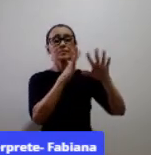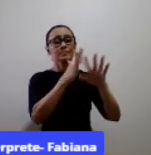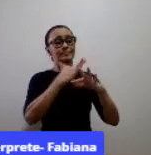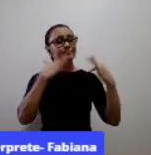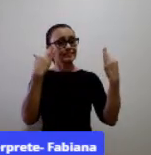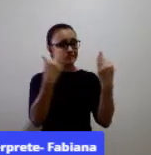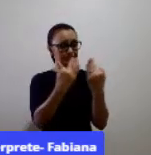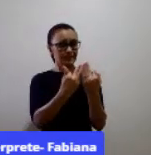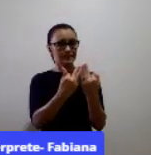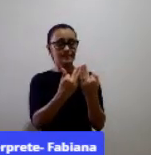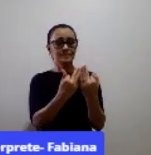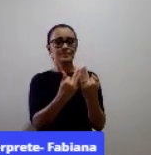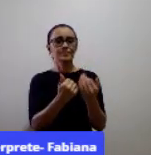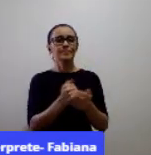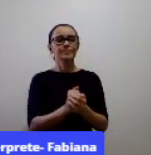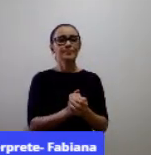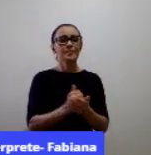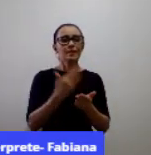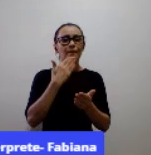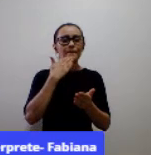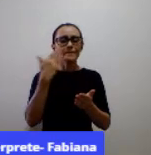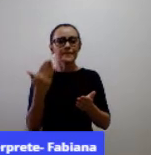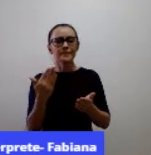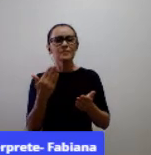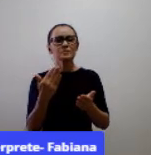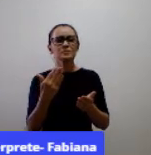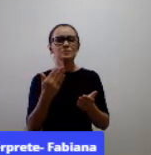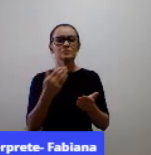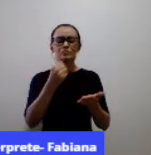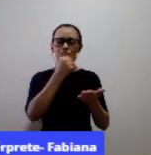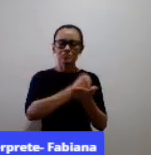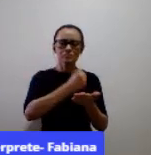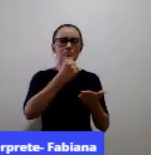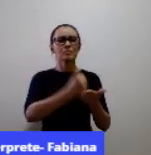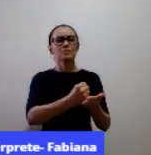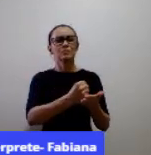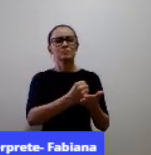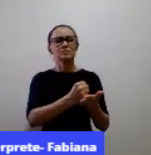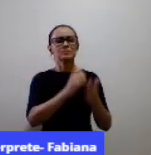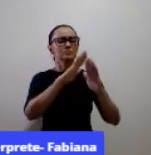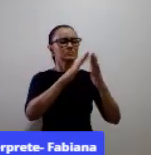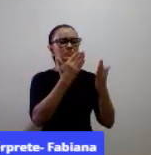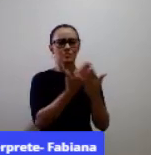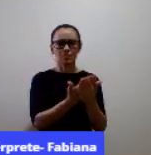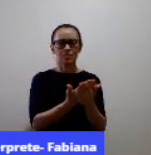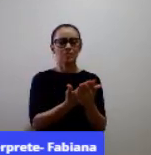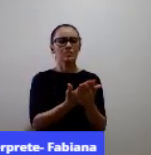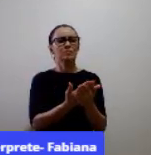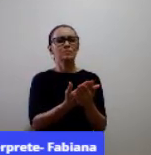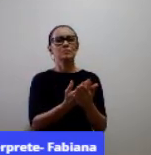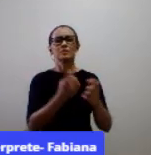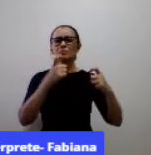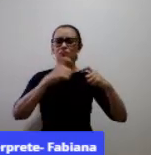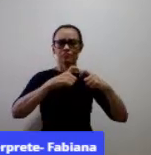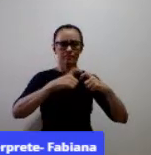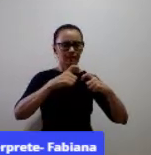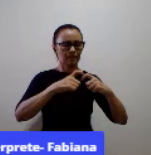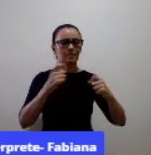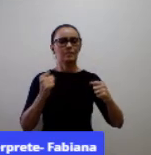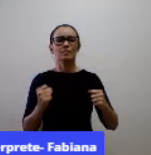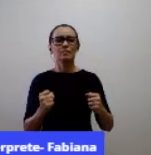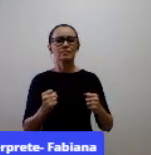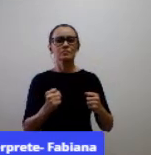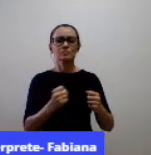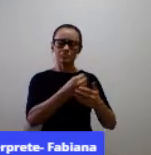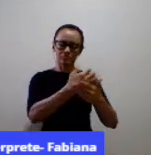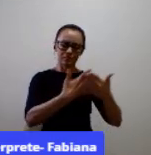ela que traga todos os registros escolares, prontuários médicos, né? Esses registros escolares do